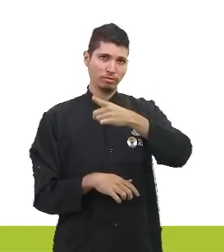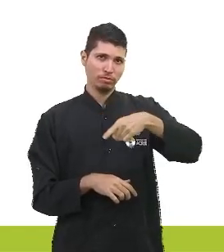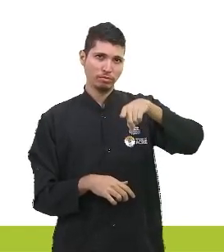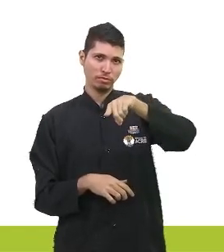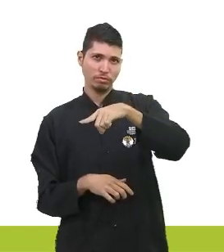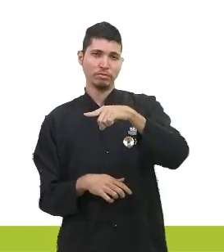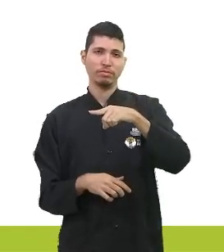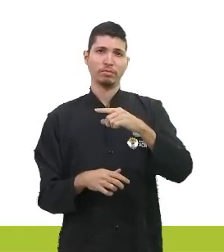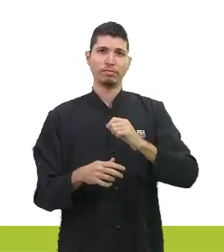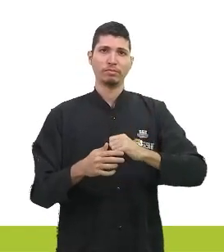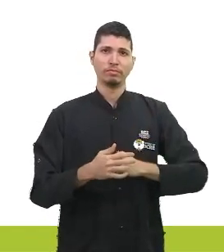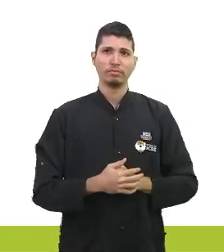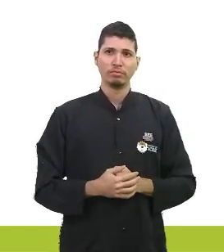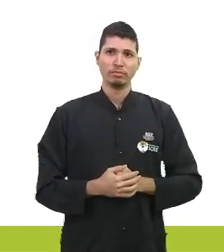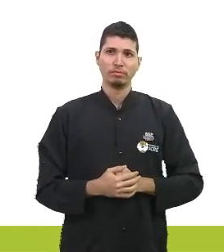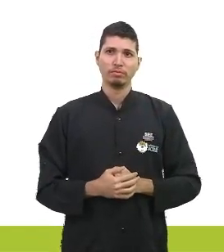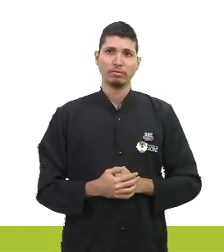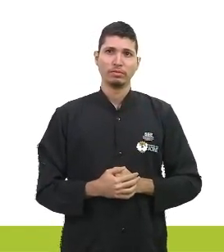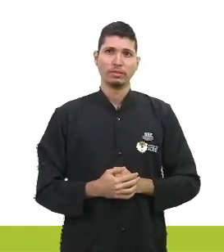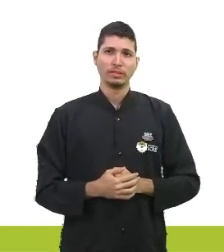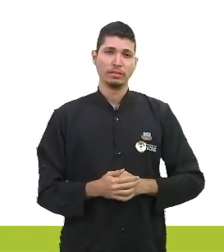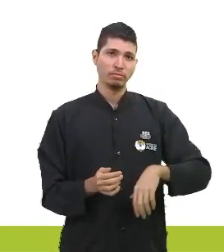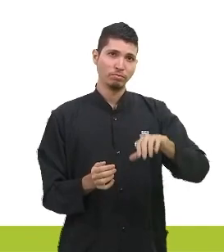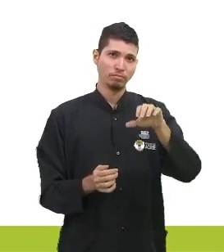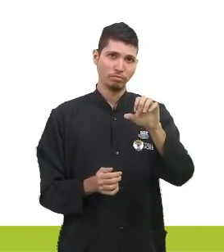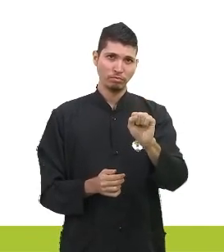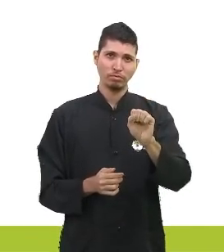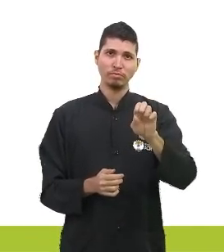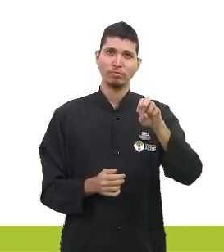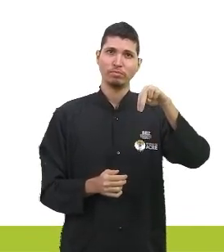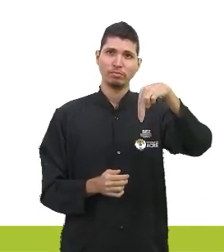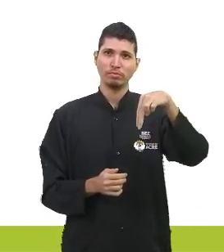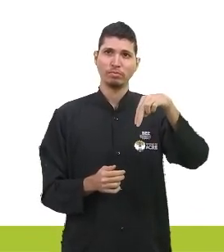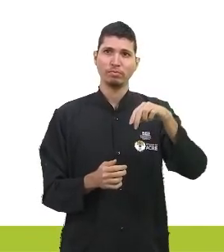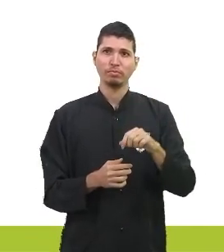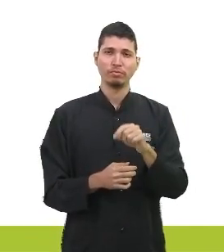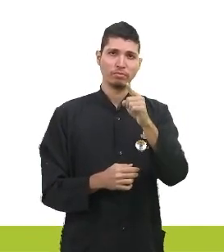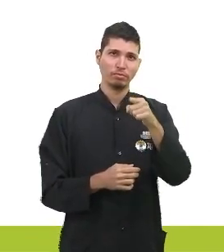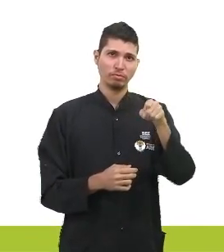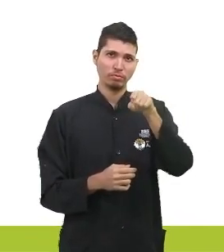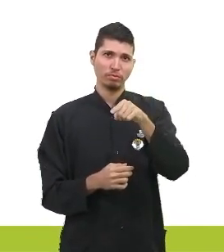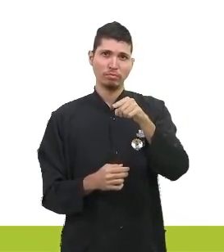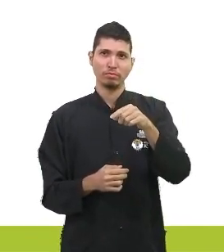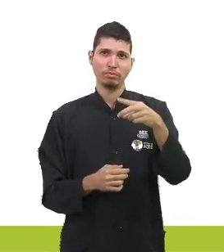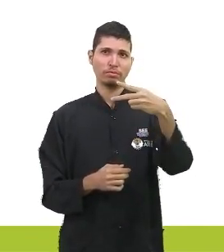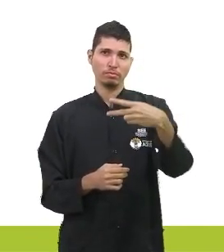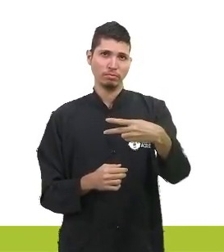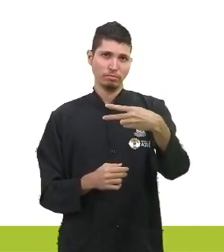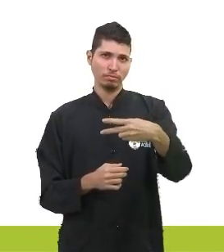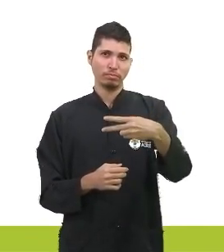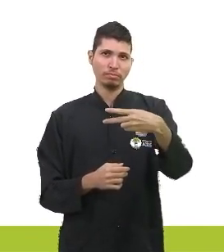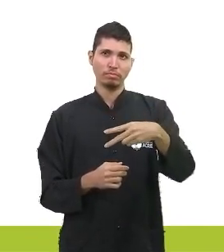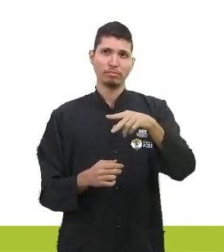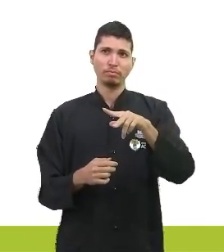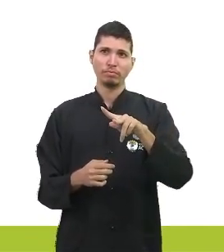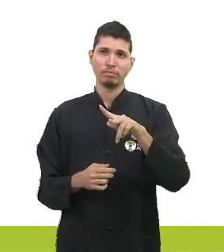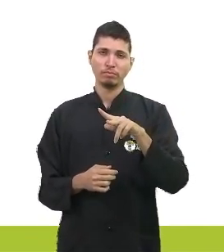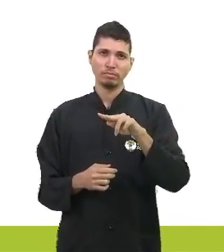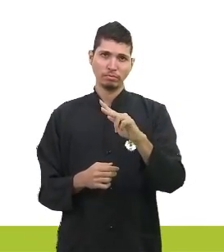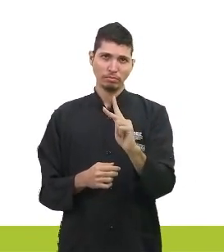O motivo disso é que seno de alfa, relembrando, é igual a